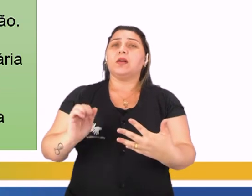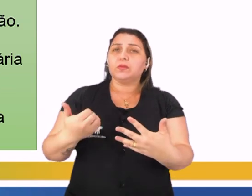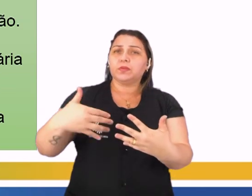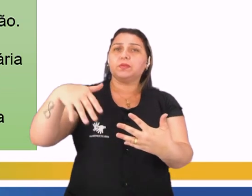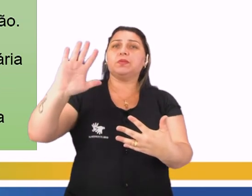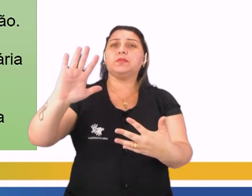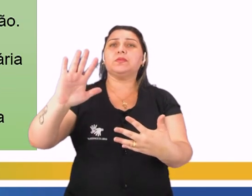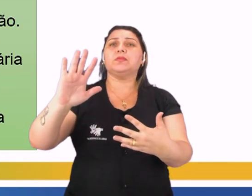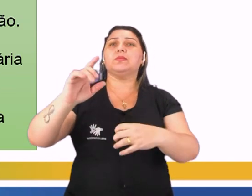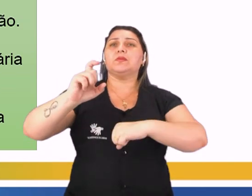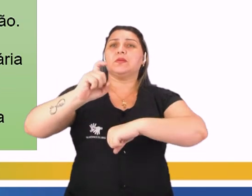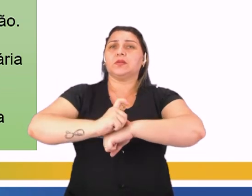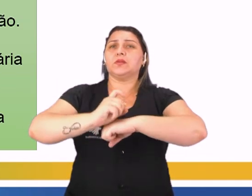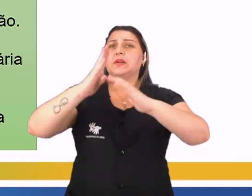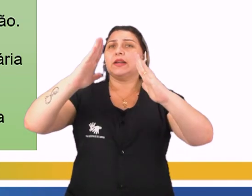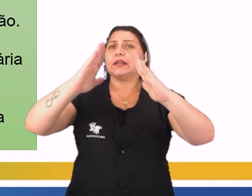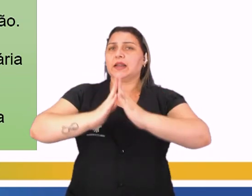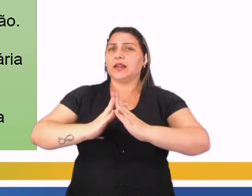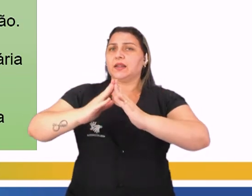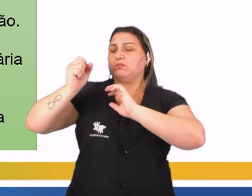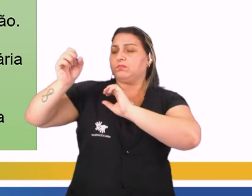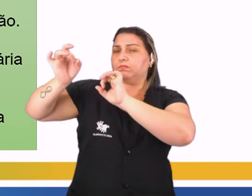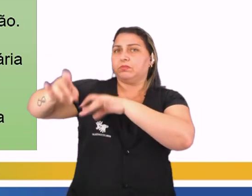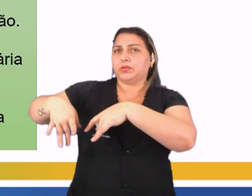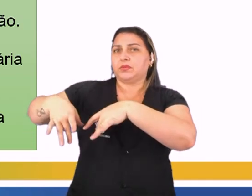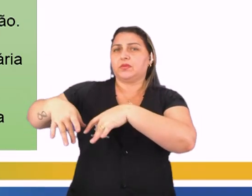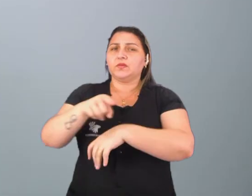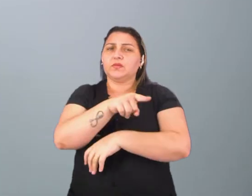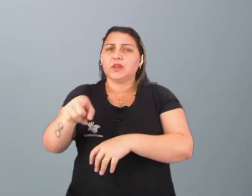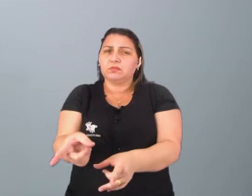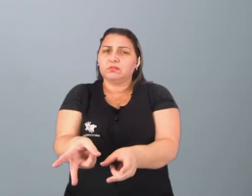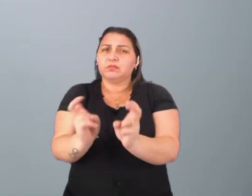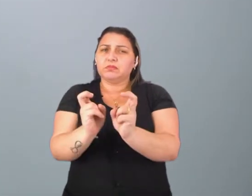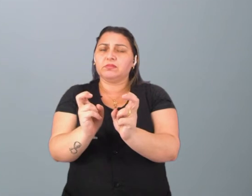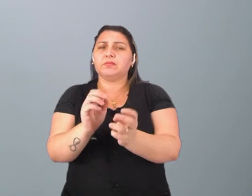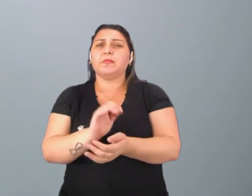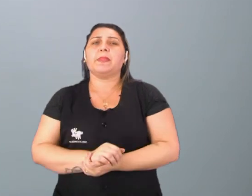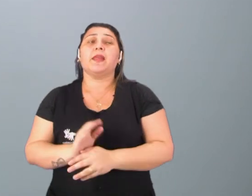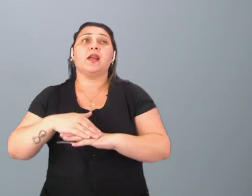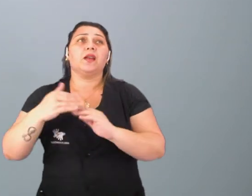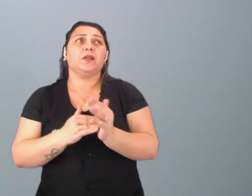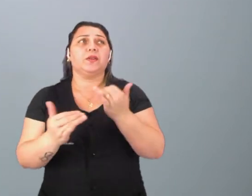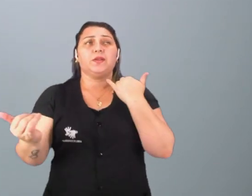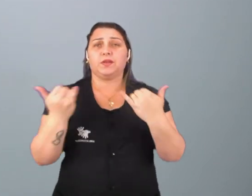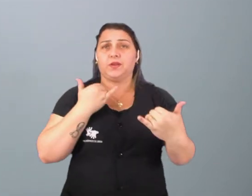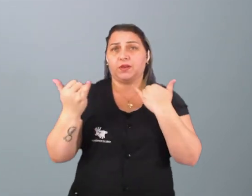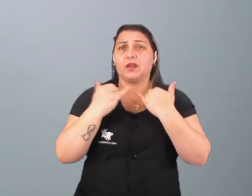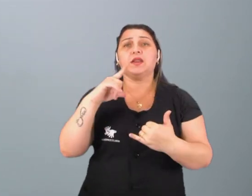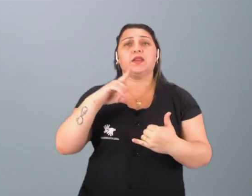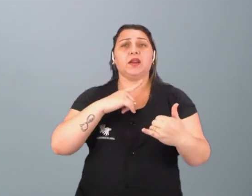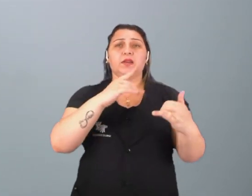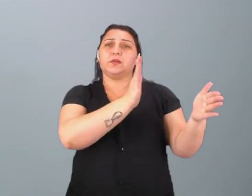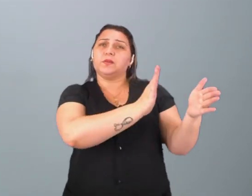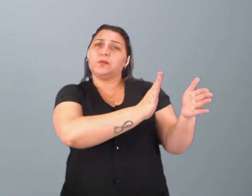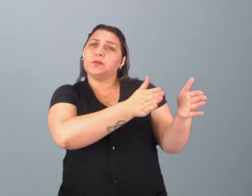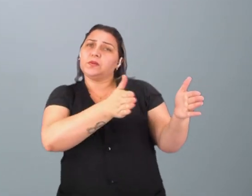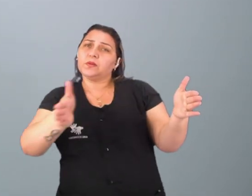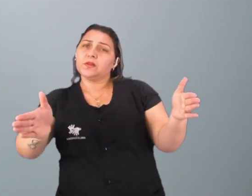Aqui tem uma notícia de jornal e vocês vão ver como funciona. Escorpiões assustam Vila São